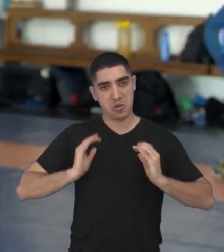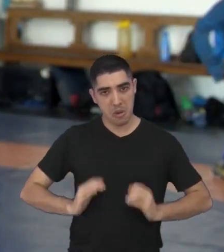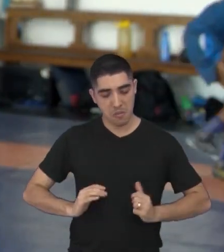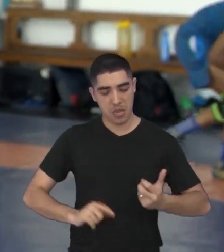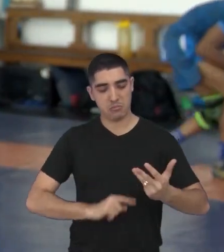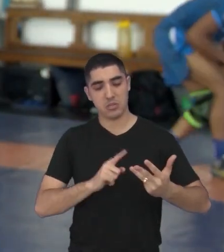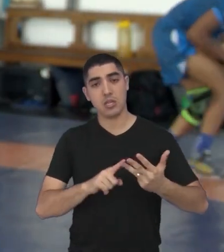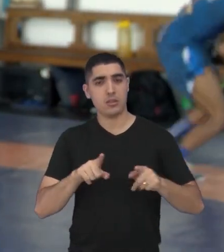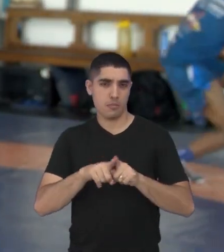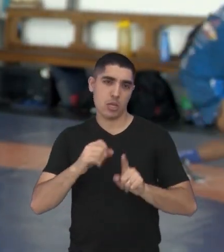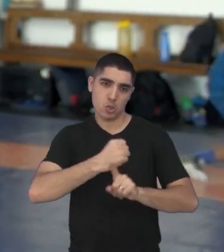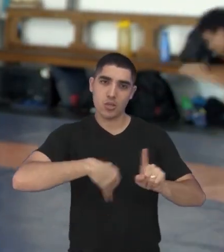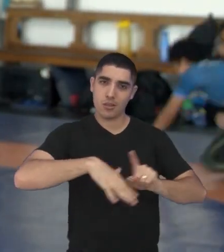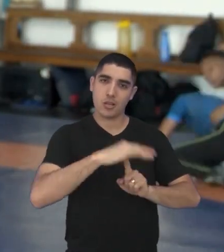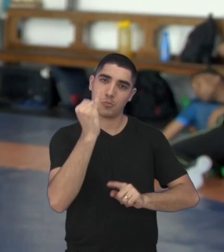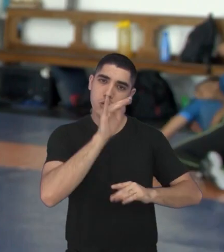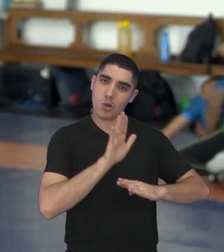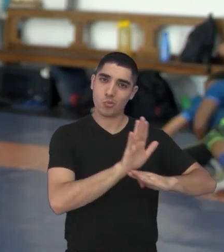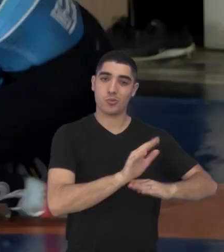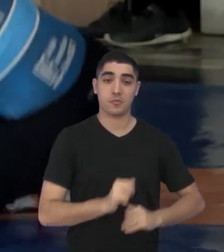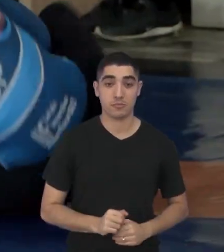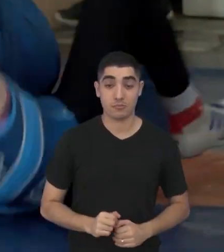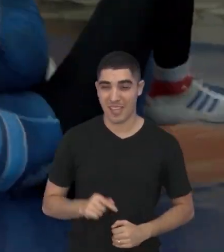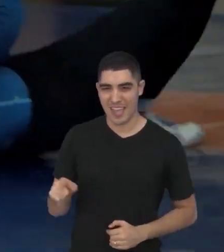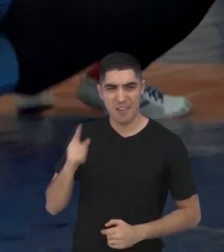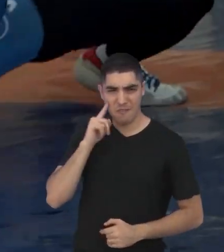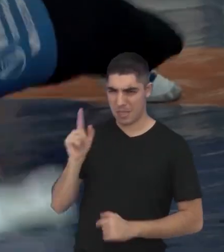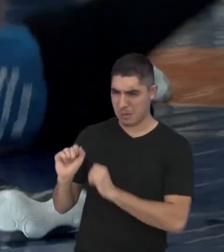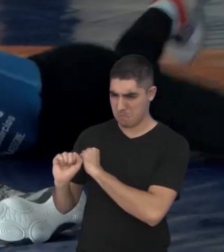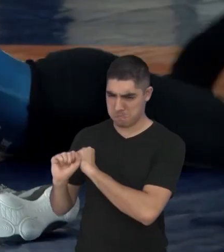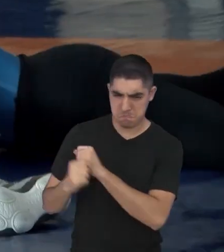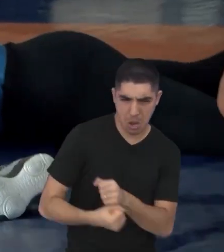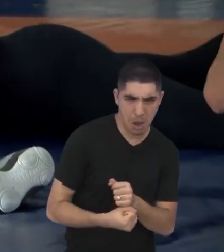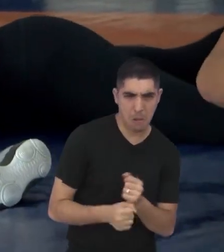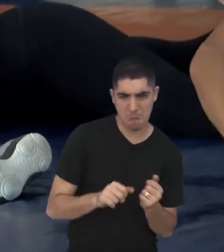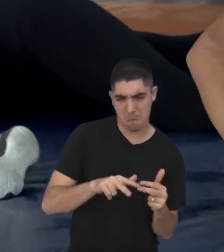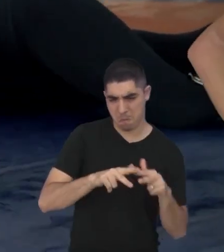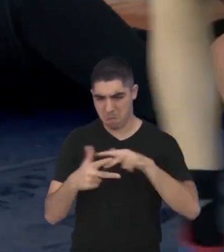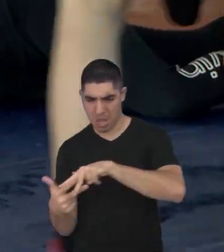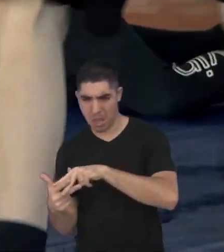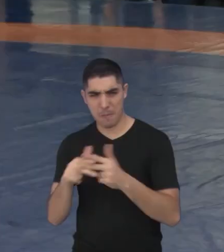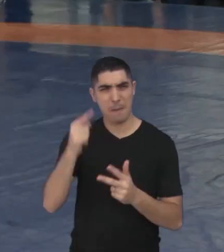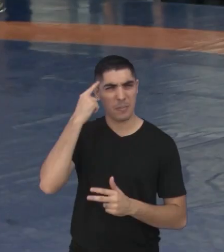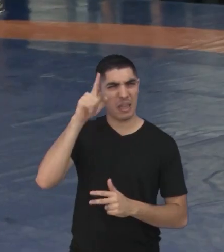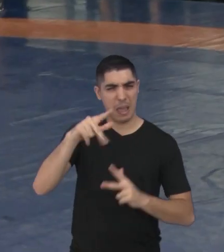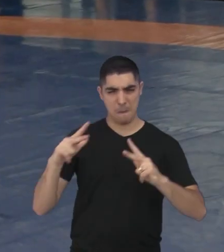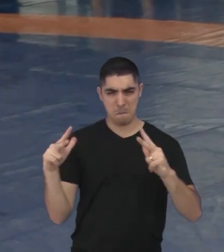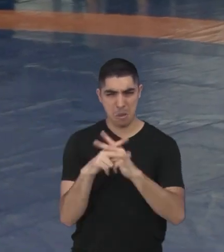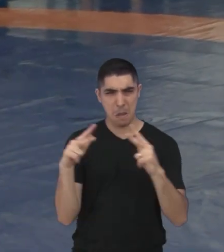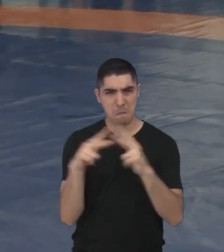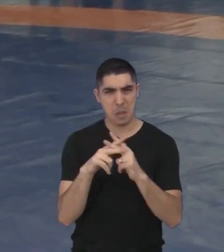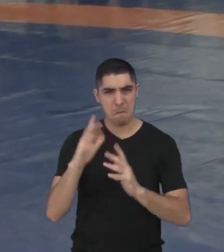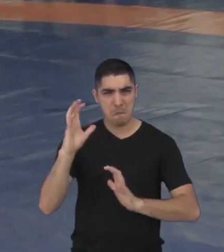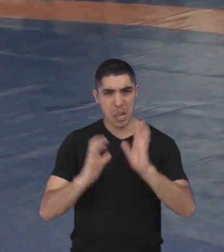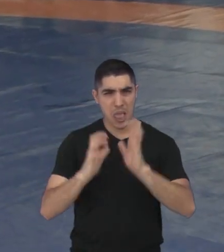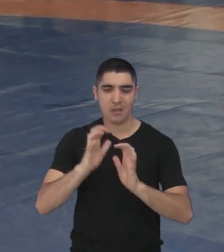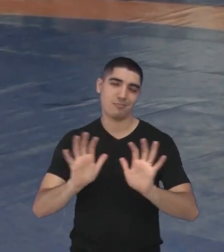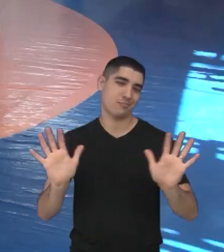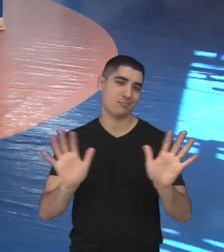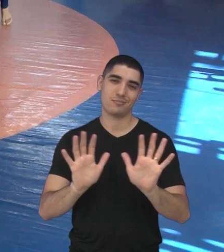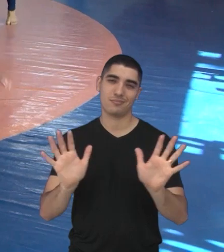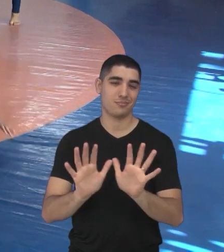autocontrole, da disciplina e também o benefício social. Para quem vê um derrubando o outro assim e acredita se remeter a uma briga,